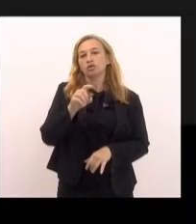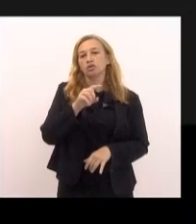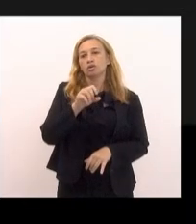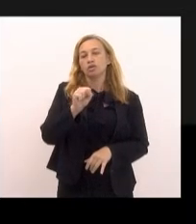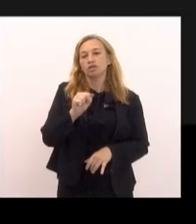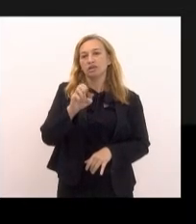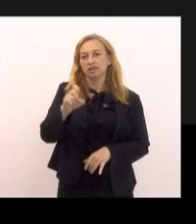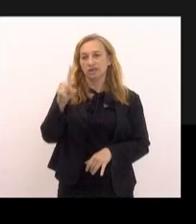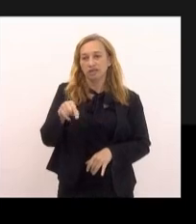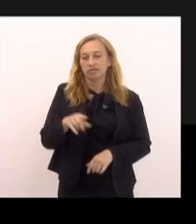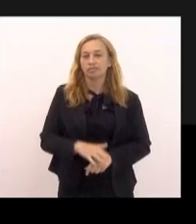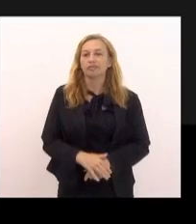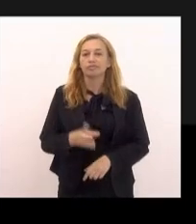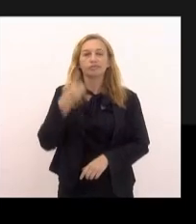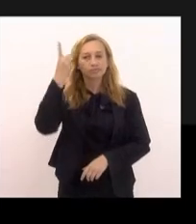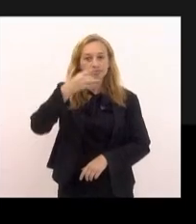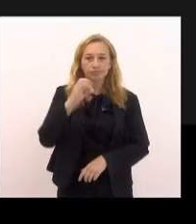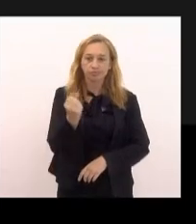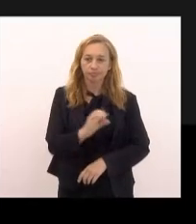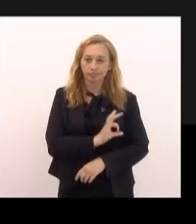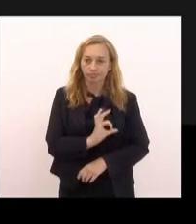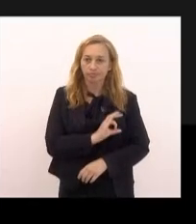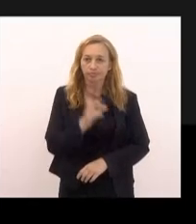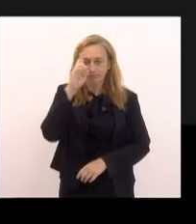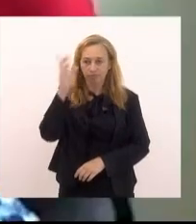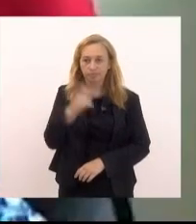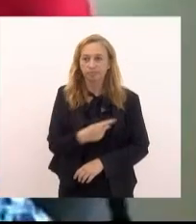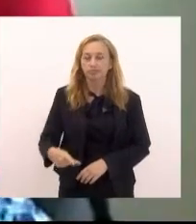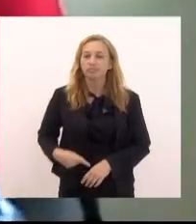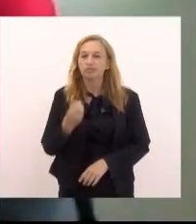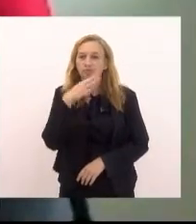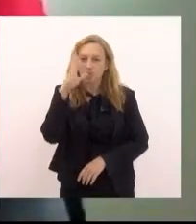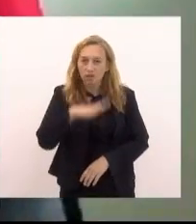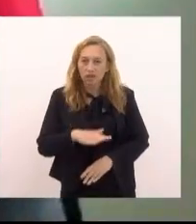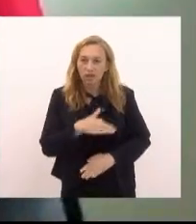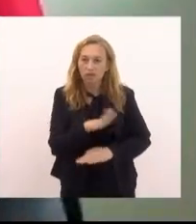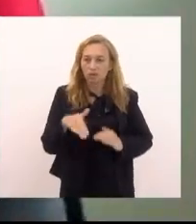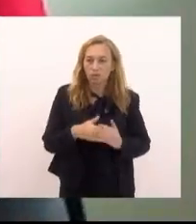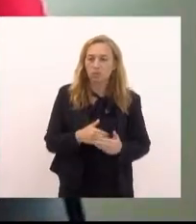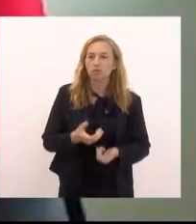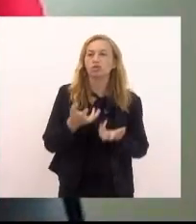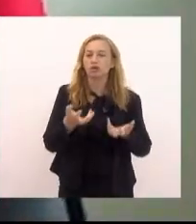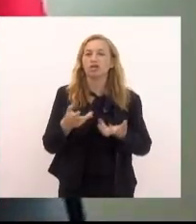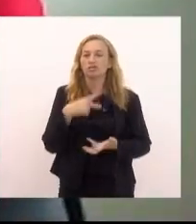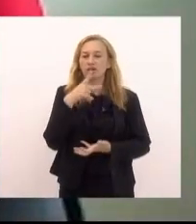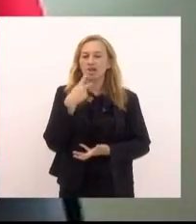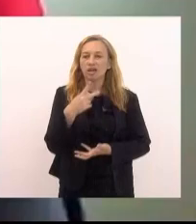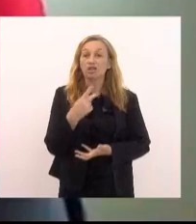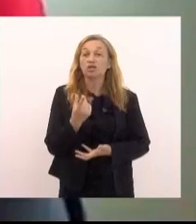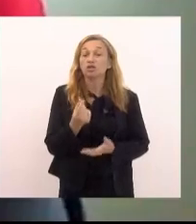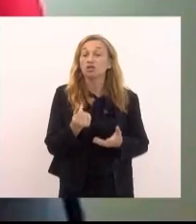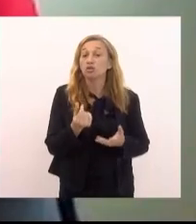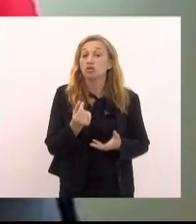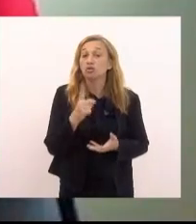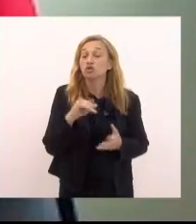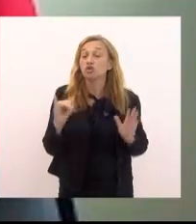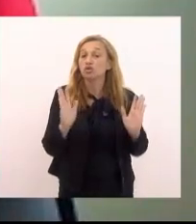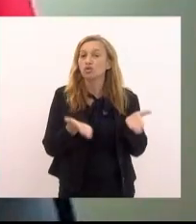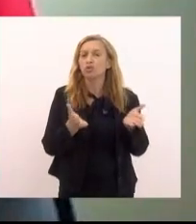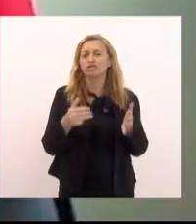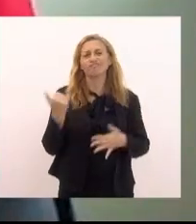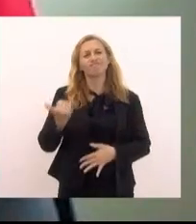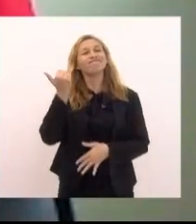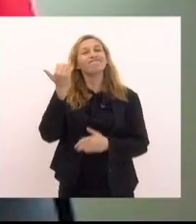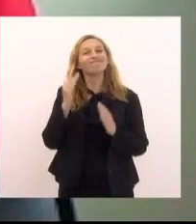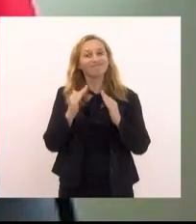Deputada Marta Rocha. Presidente, boa tarde a todas e todos. Eu quero dizer que o dia de hoje foi um dia muito importante